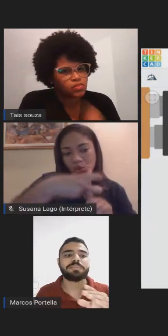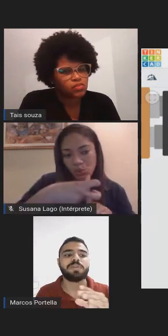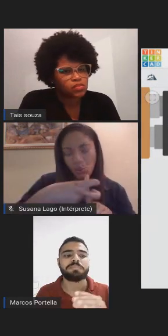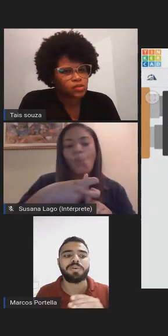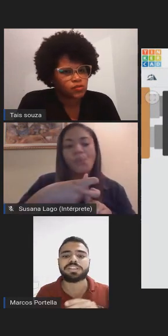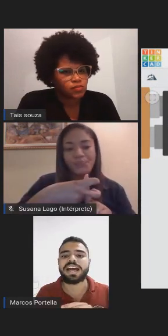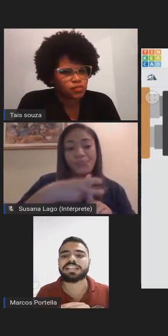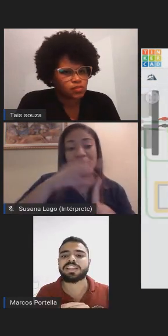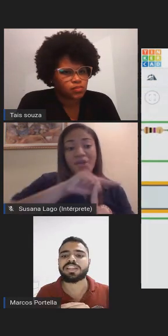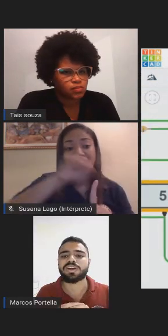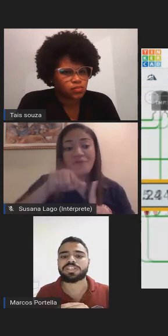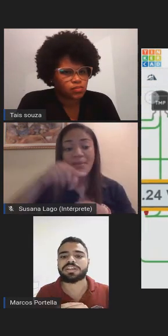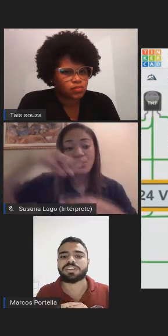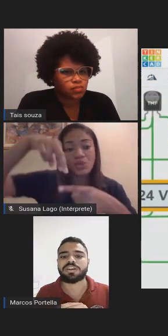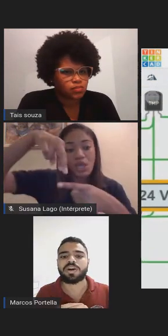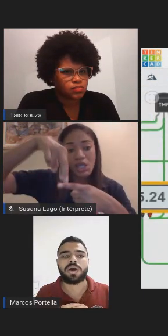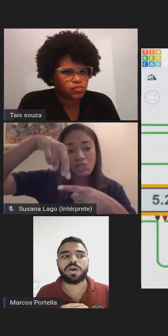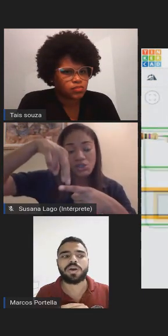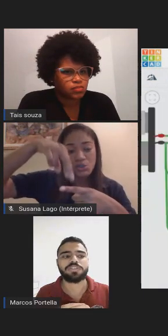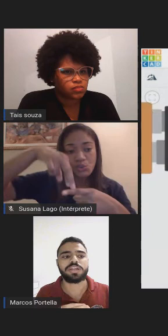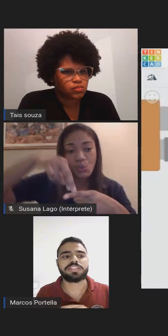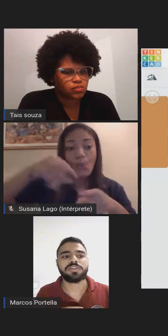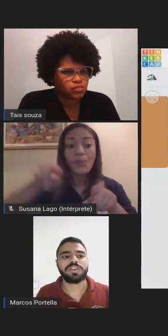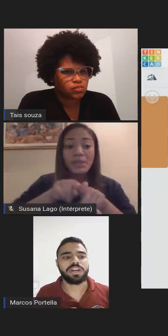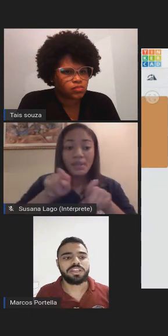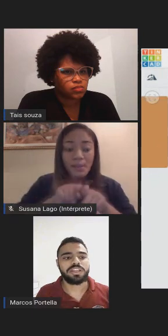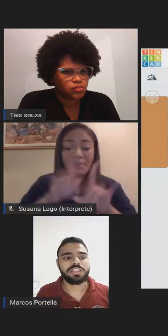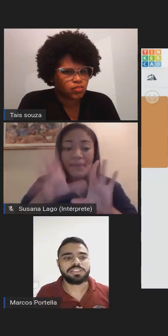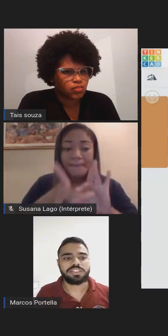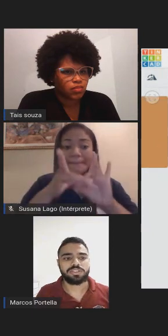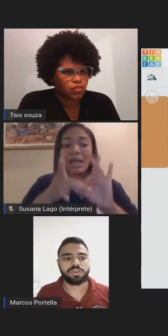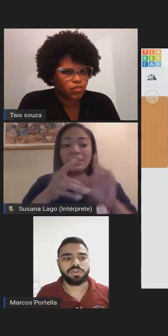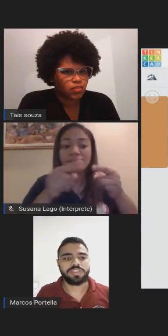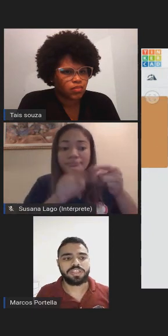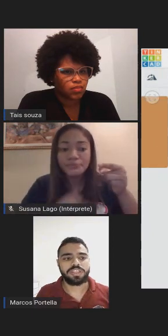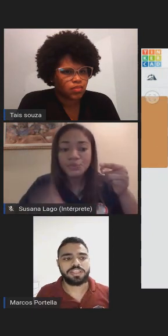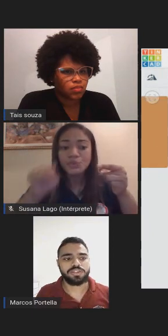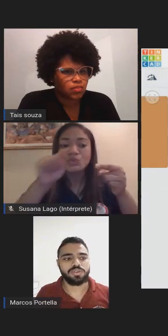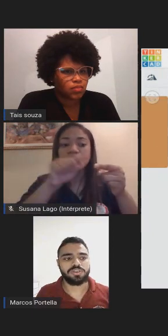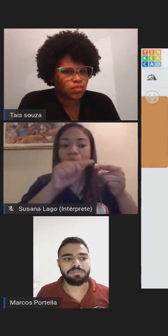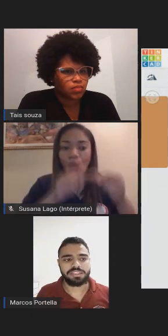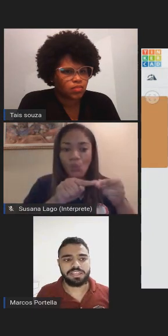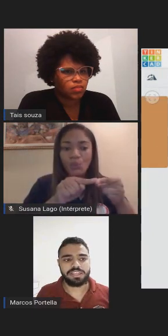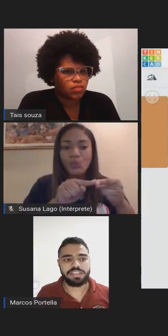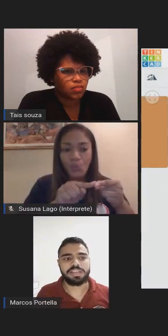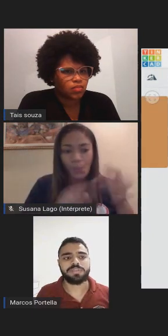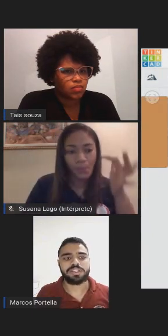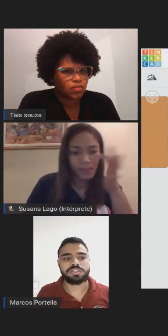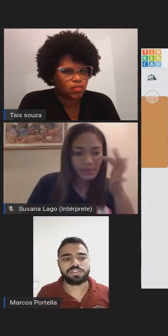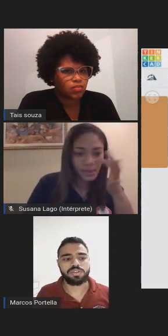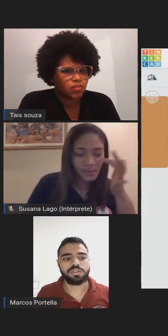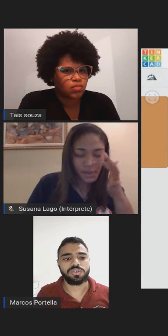também vai para uma porta analógica. Ou a configuração, sensor, resistor,